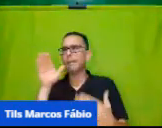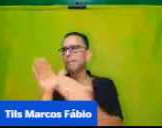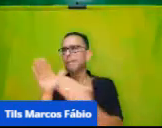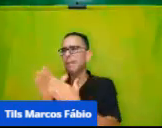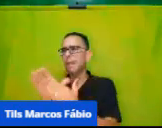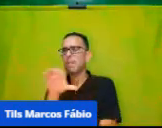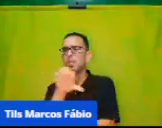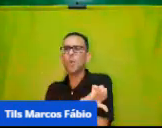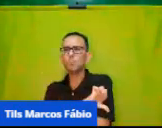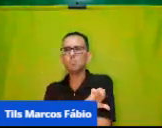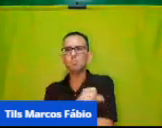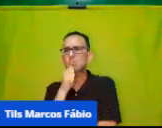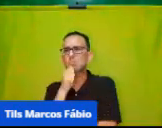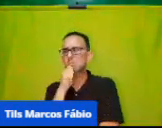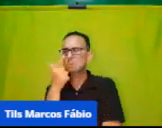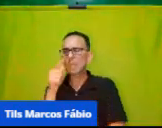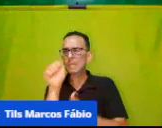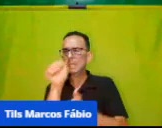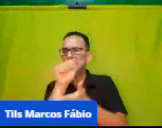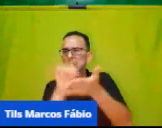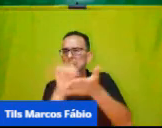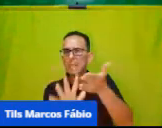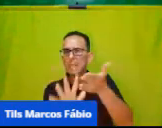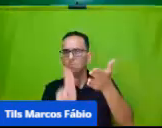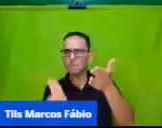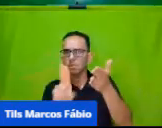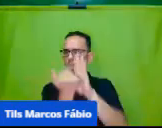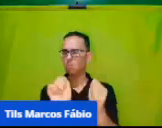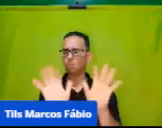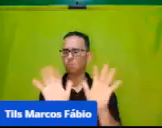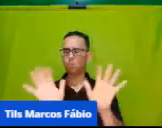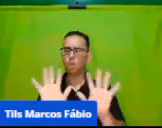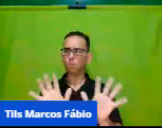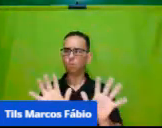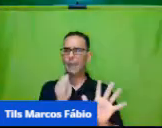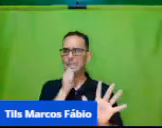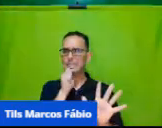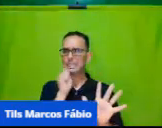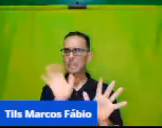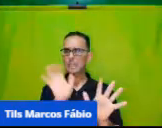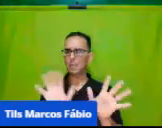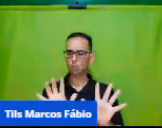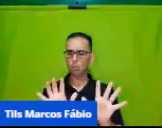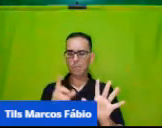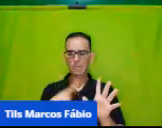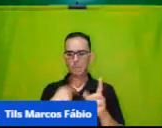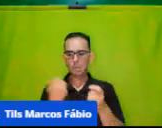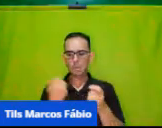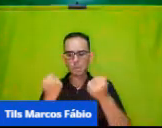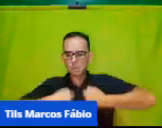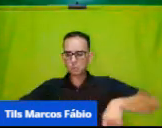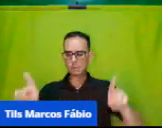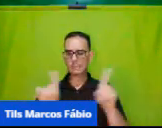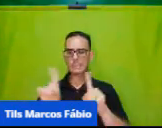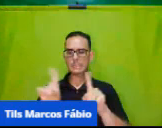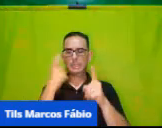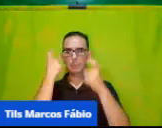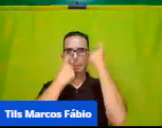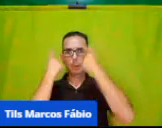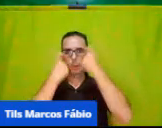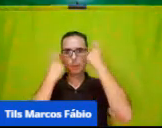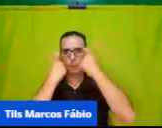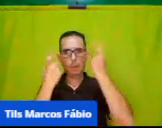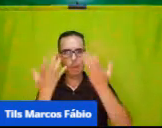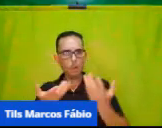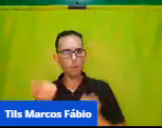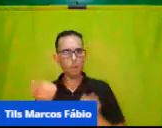que utilizasse de instrumento de desenho. Então, não precisei me preocupar com isso no momento,